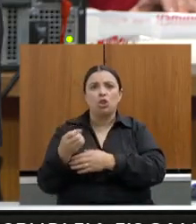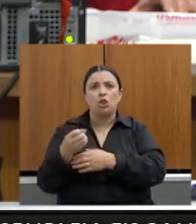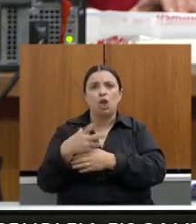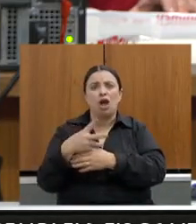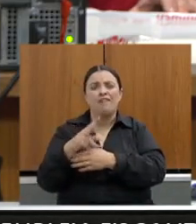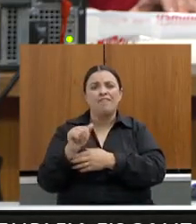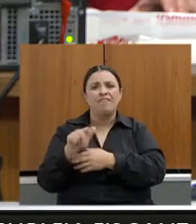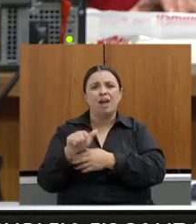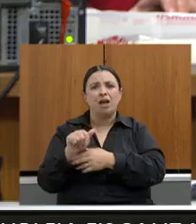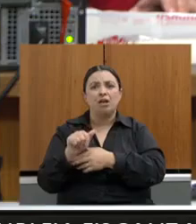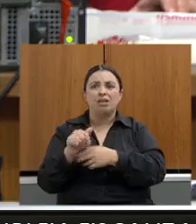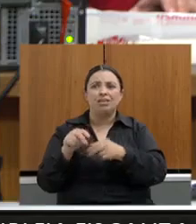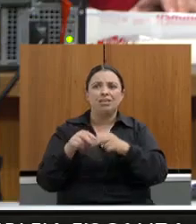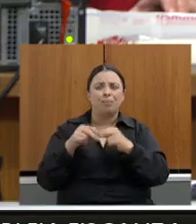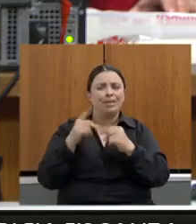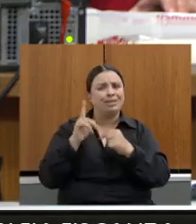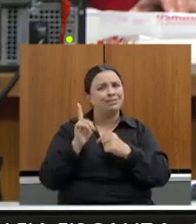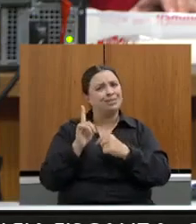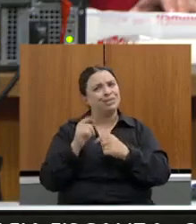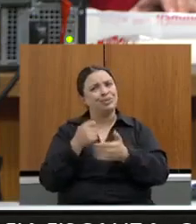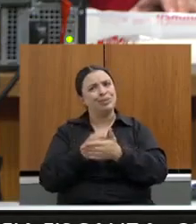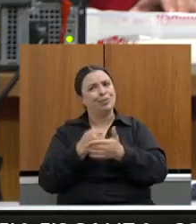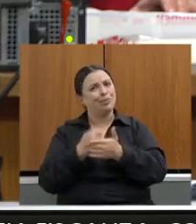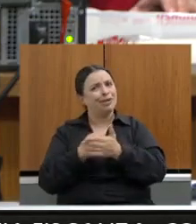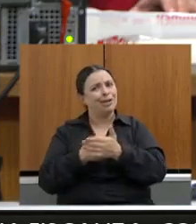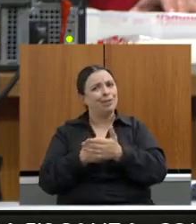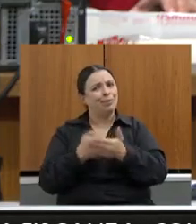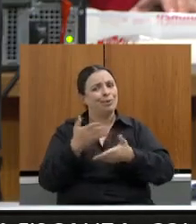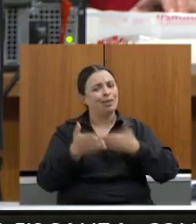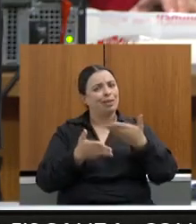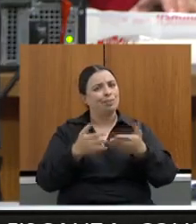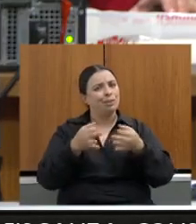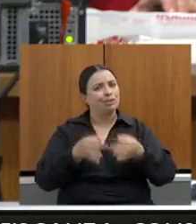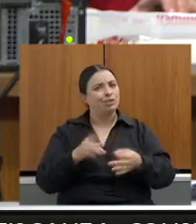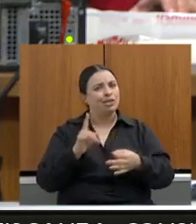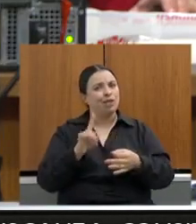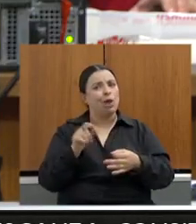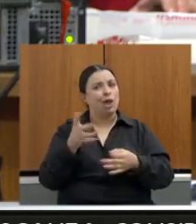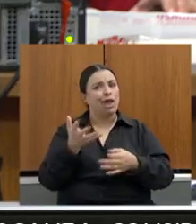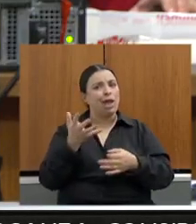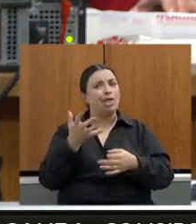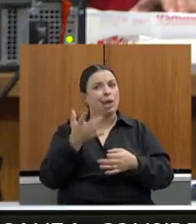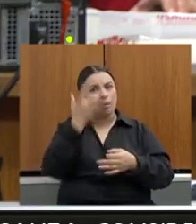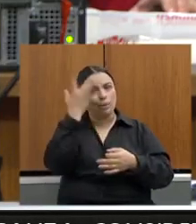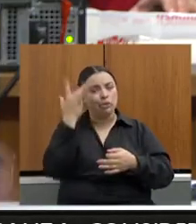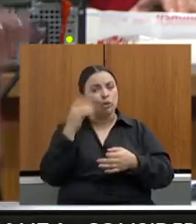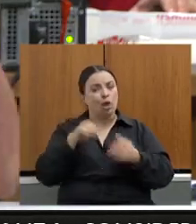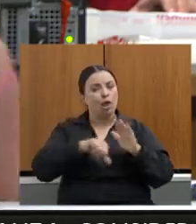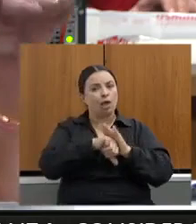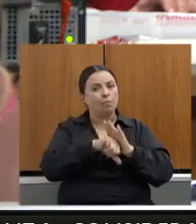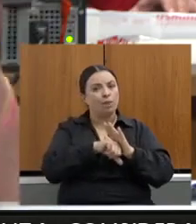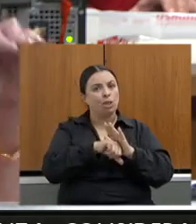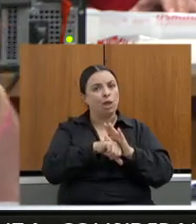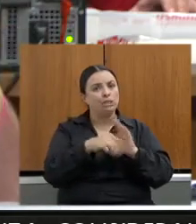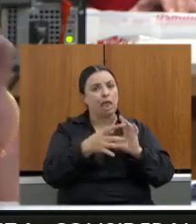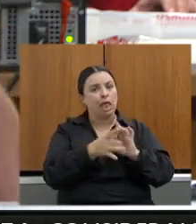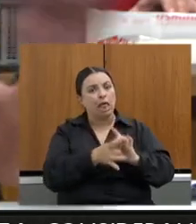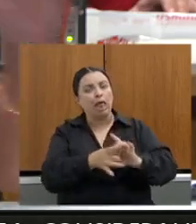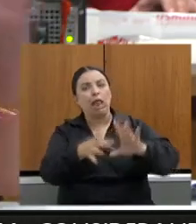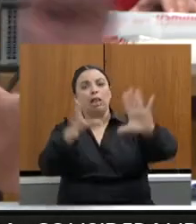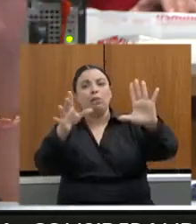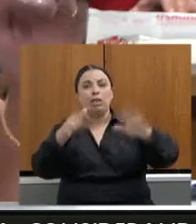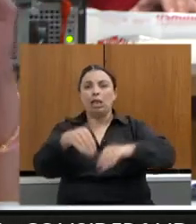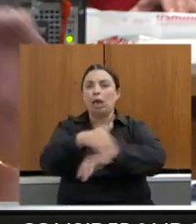por um tratamento Digno nas cadeias mas sim pela soltura de criminosa da que coloca em criminosos nas ruas que é um contrassenso